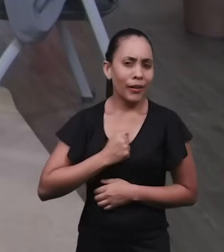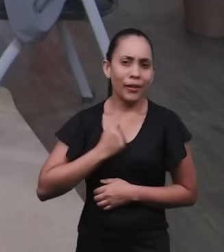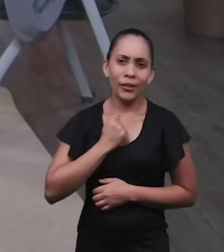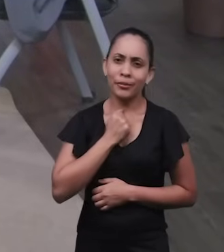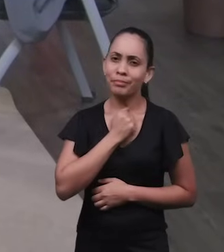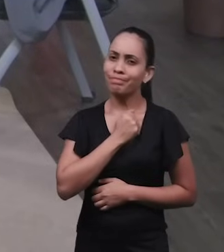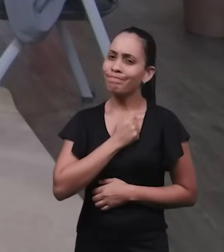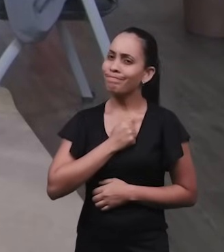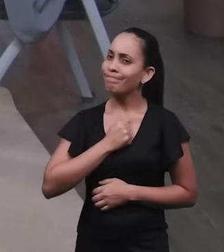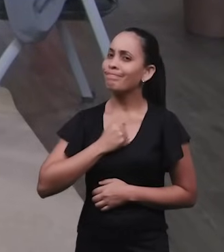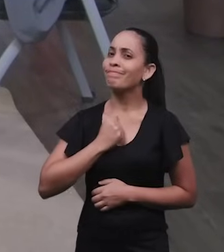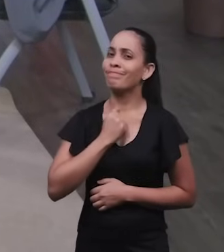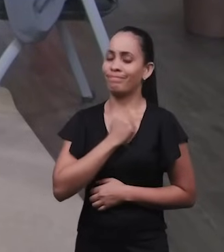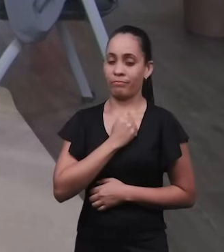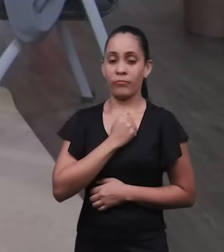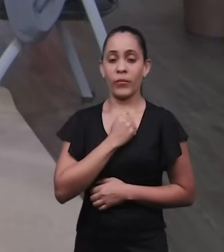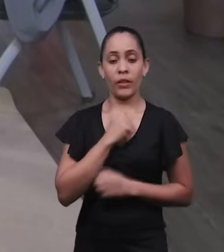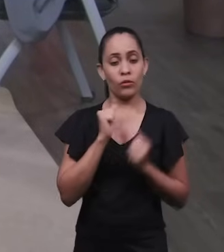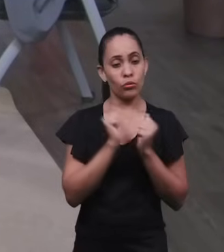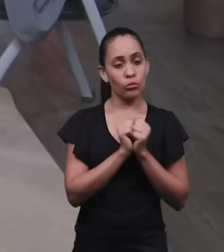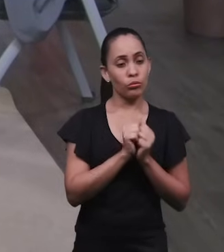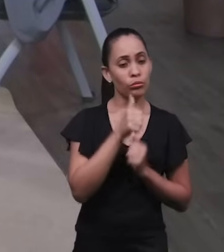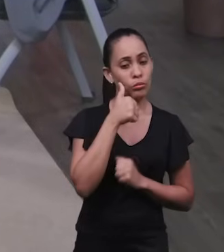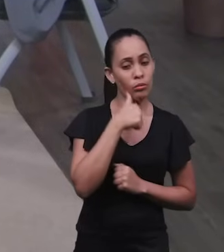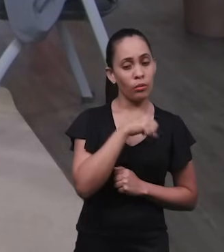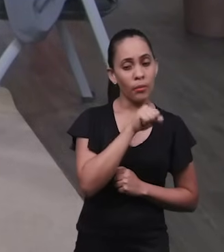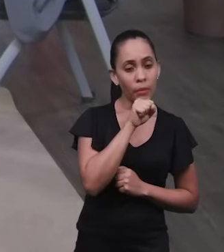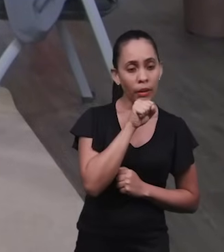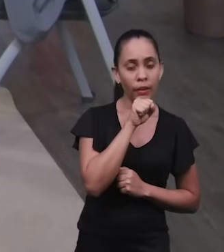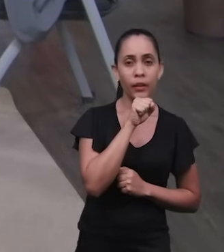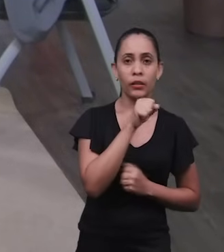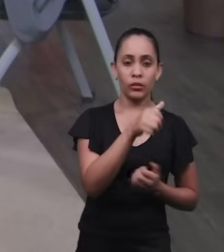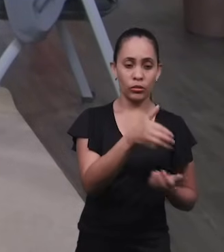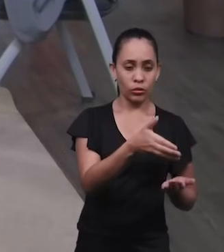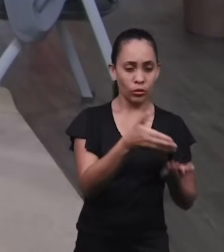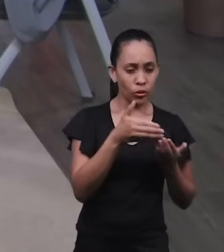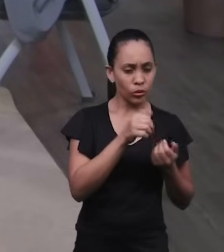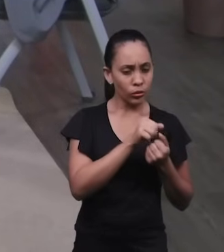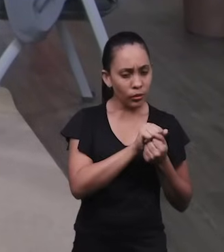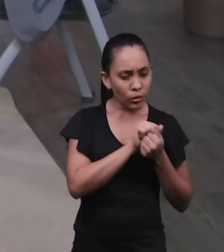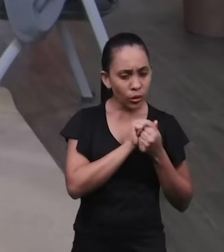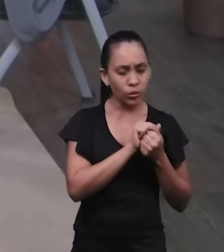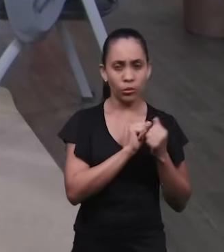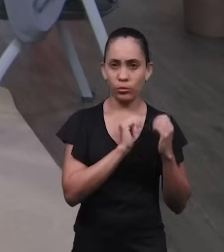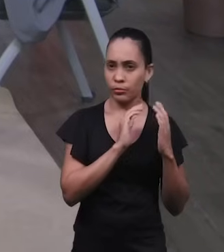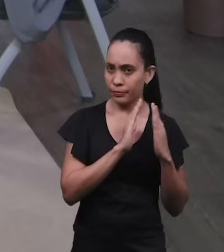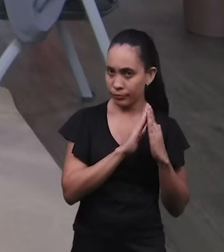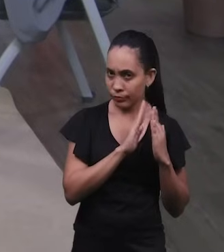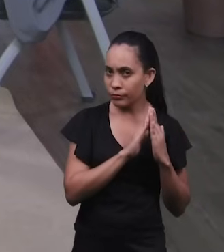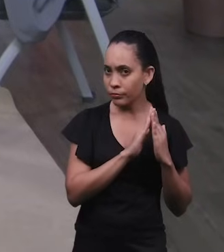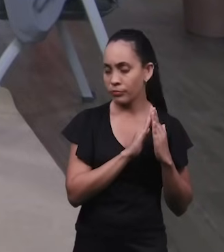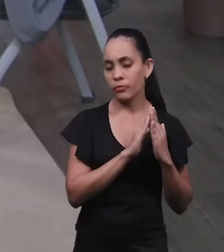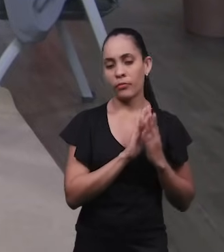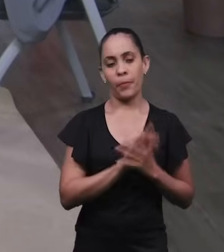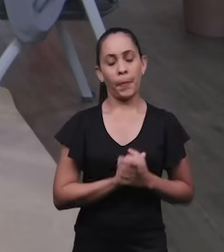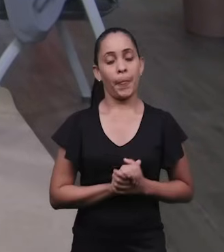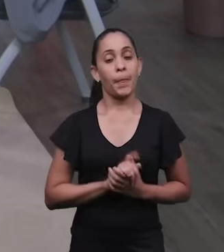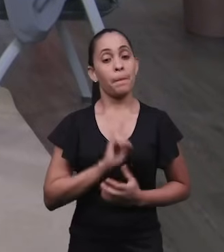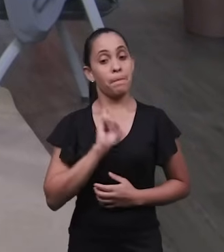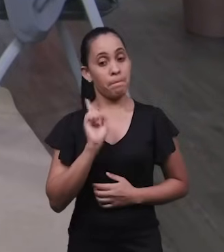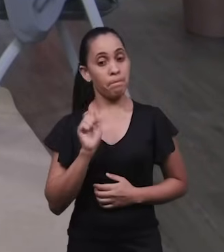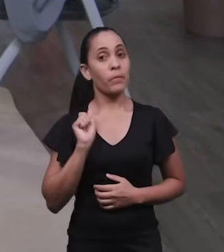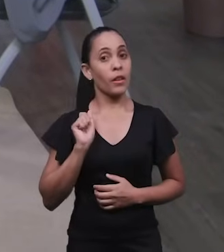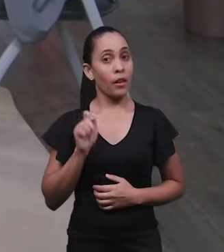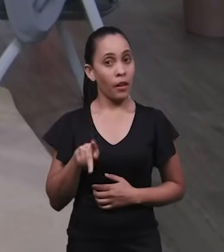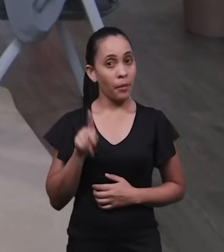saudade do pai dela. E ela ficou com a mãe, ela assumiu a mãe. Ela era um